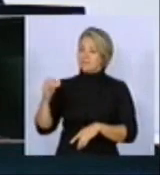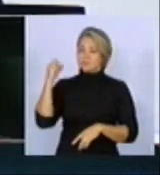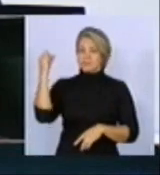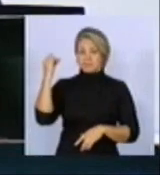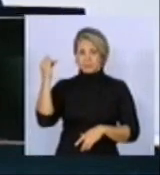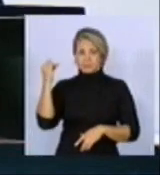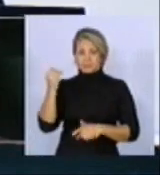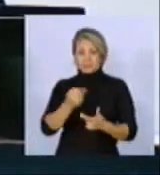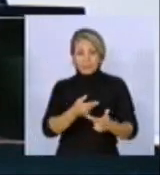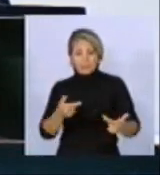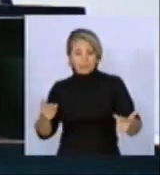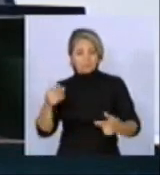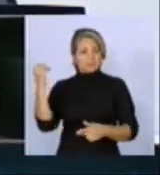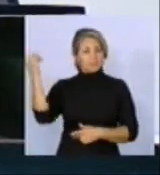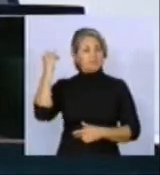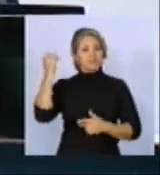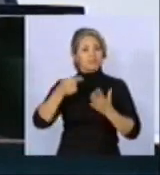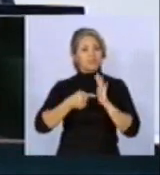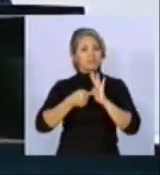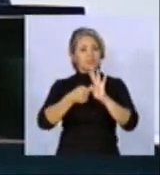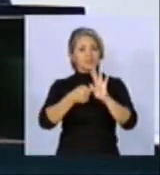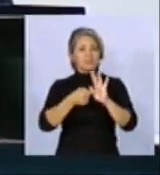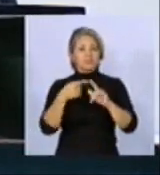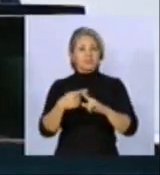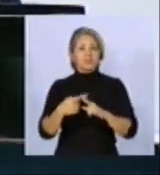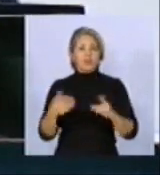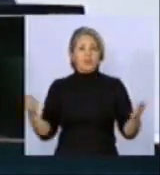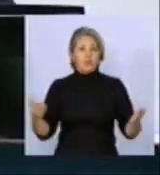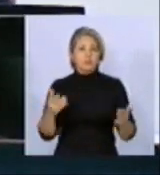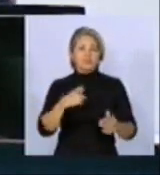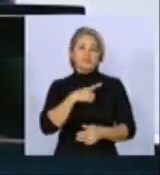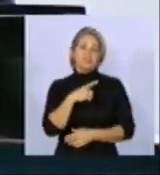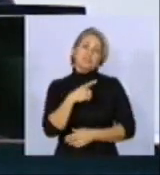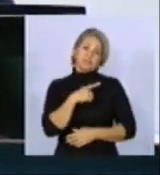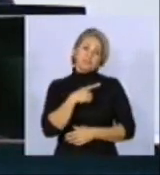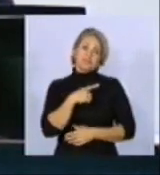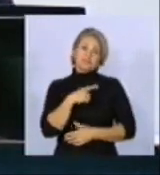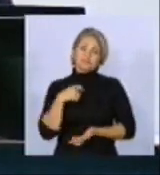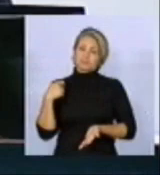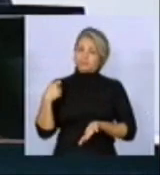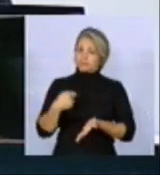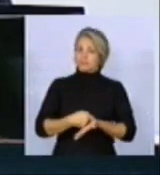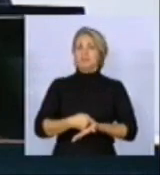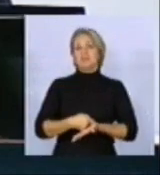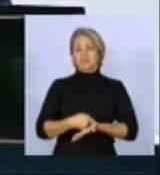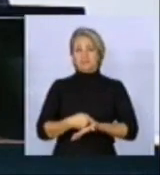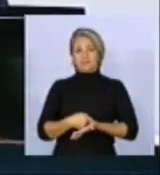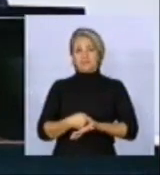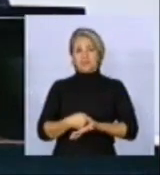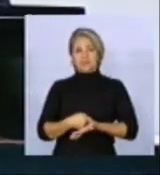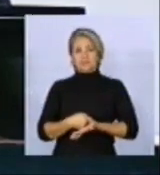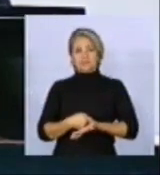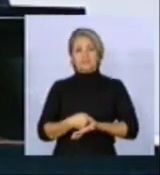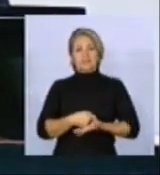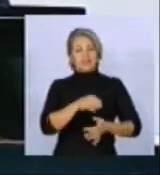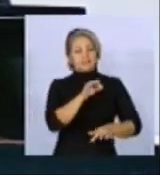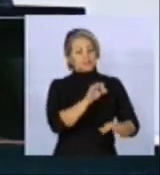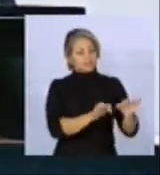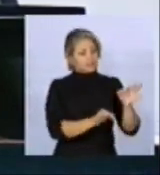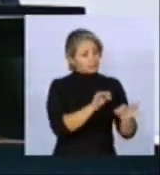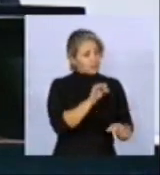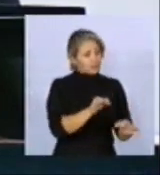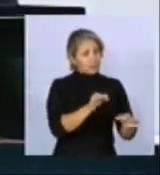um problema muito importante porquanto nós temos eh o dever de ofício de julgarmos um